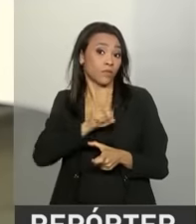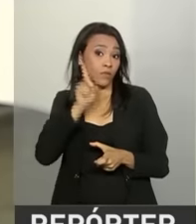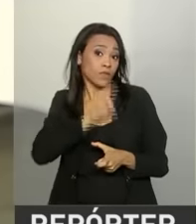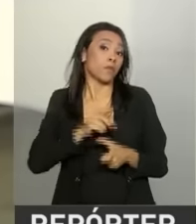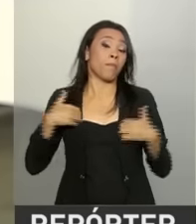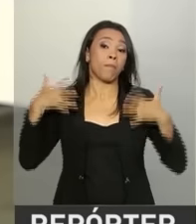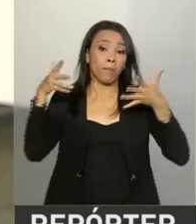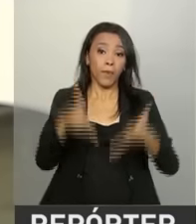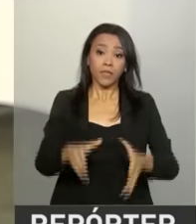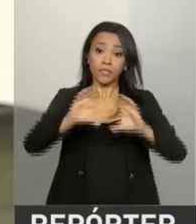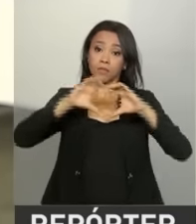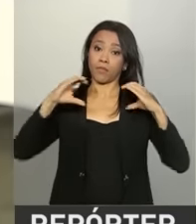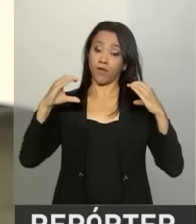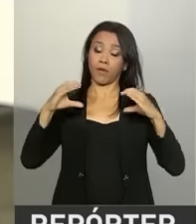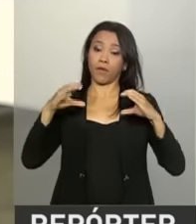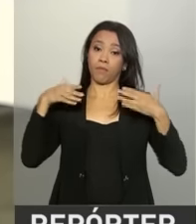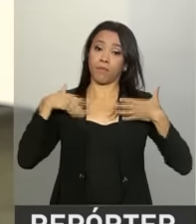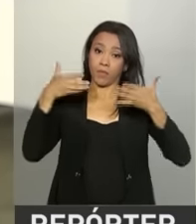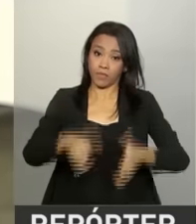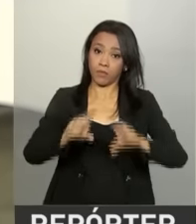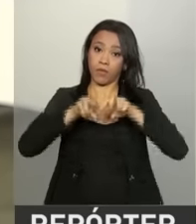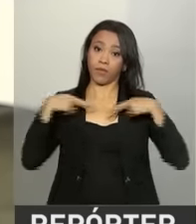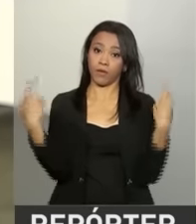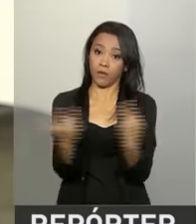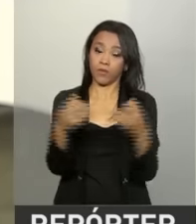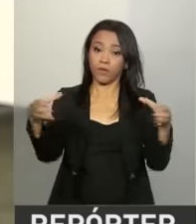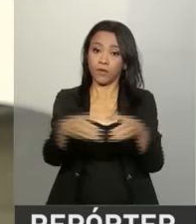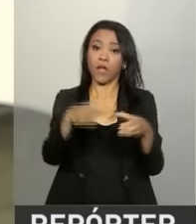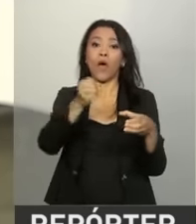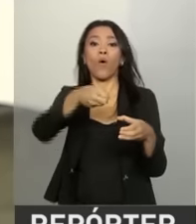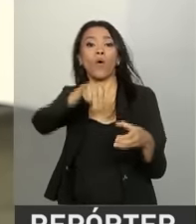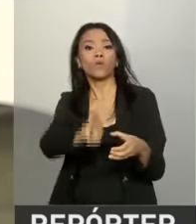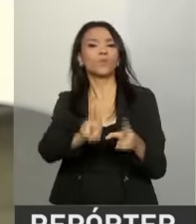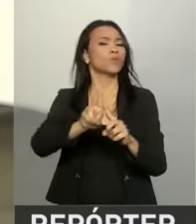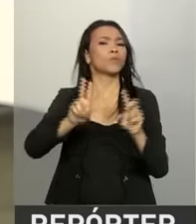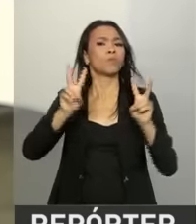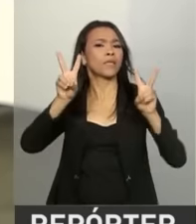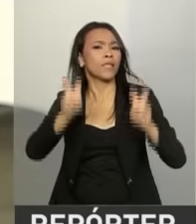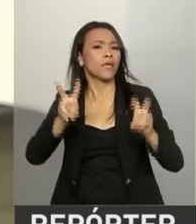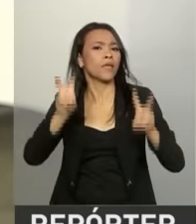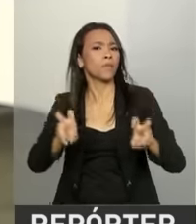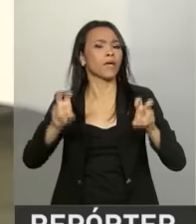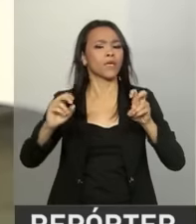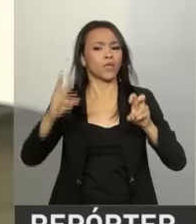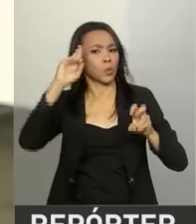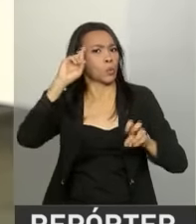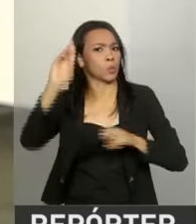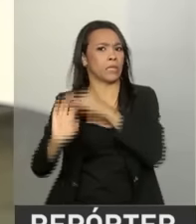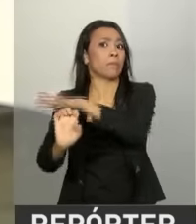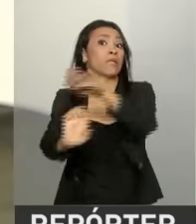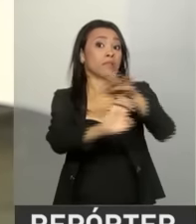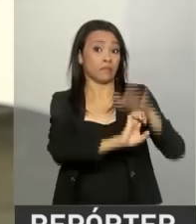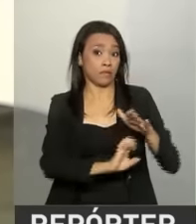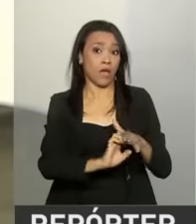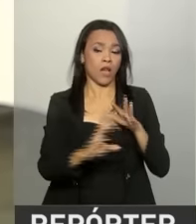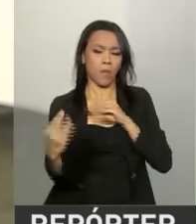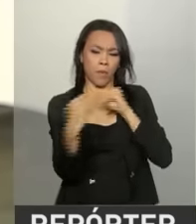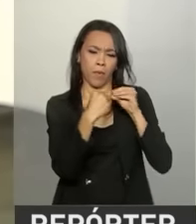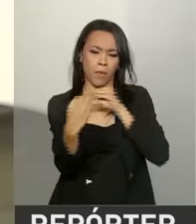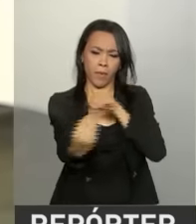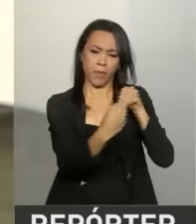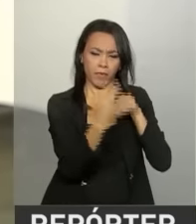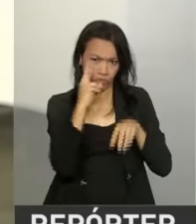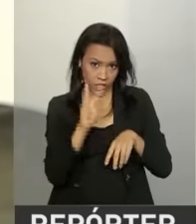da Assembleia Geral da Organização das Nações Unidas para tratar desse tema com os investidores estrangeiros, como a gente viu agora há pouco